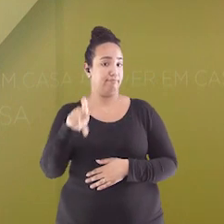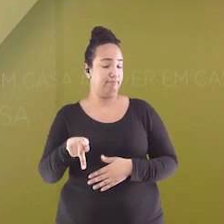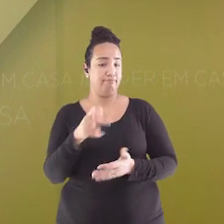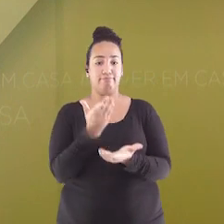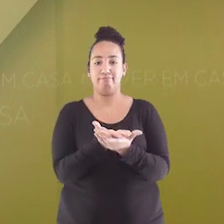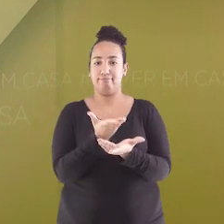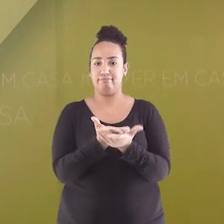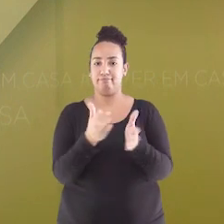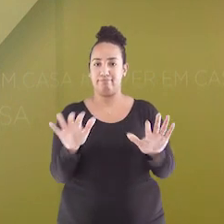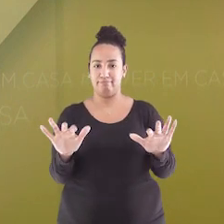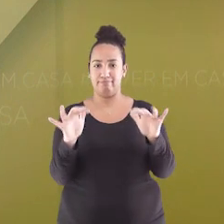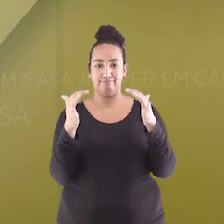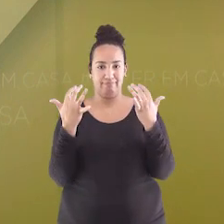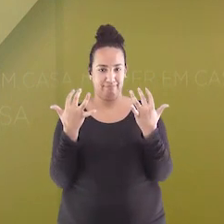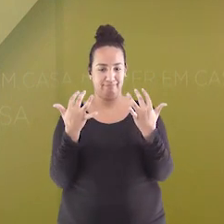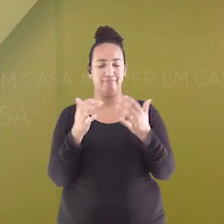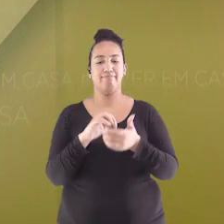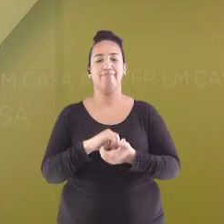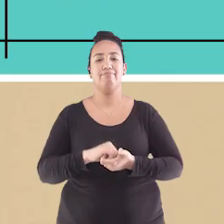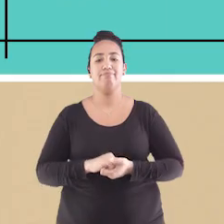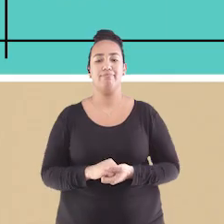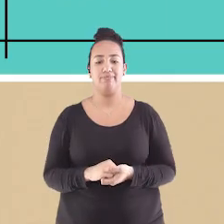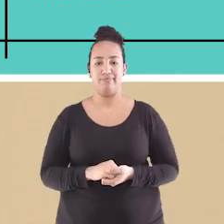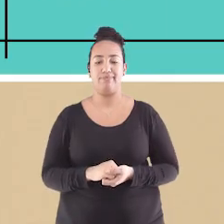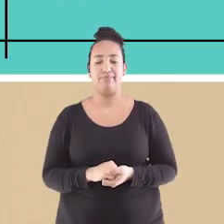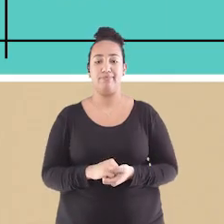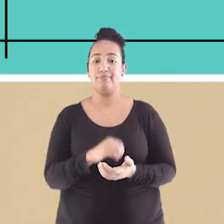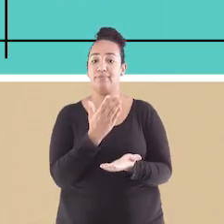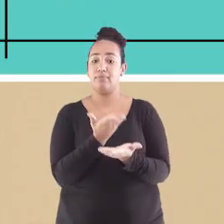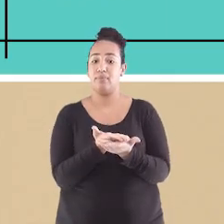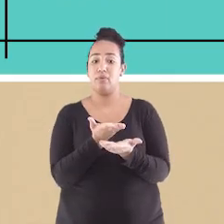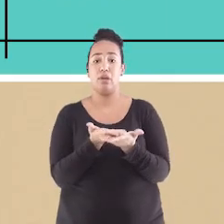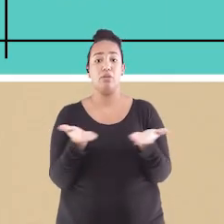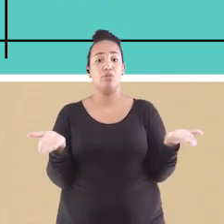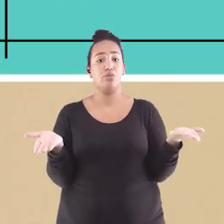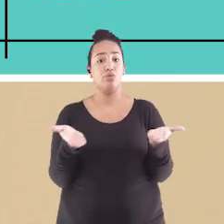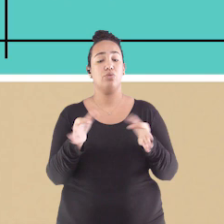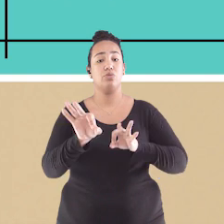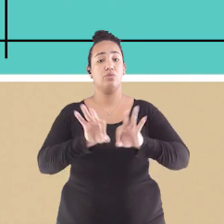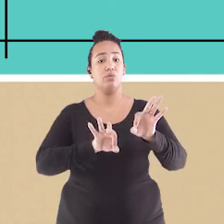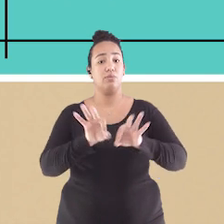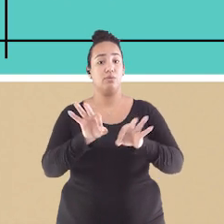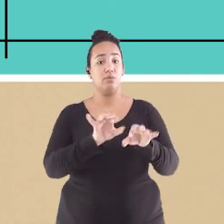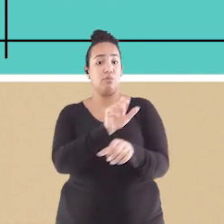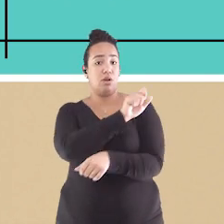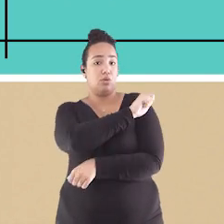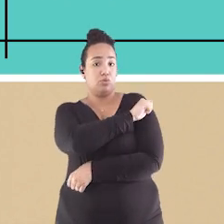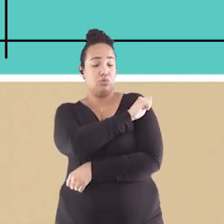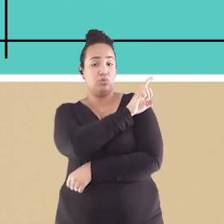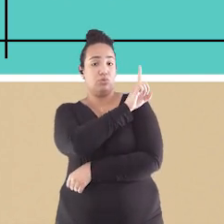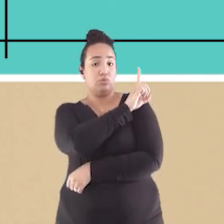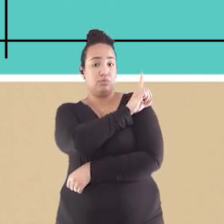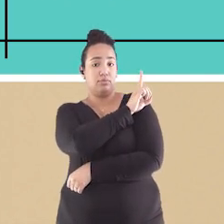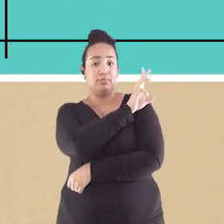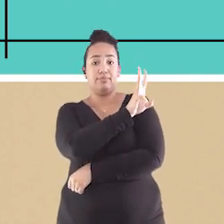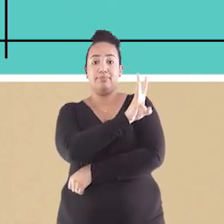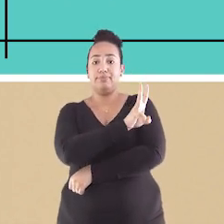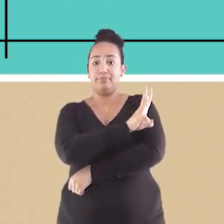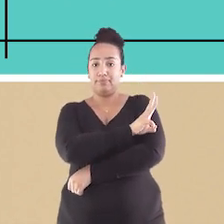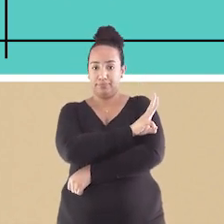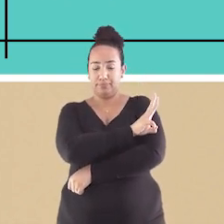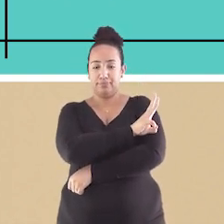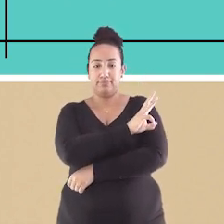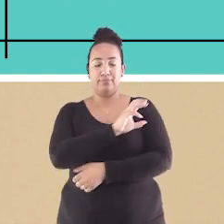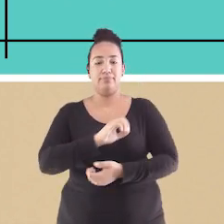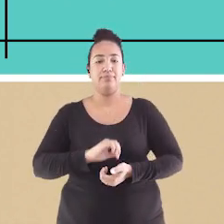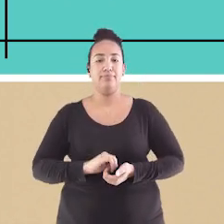professores e às professoras que estiverem nos acompanhando. Essa aula foi preparada para os estudantes do primeiro ao terceiro anos